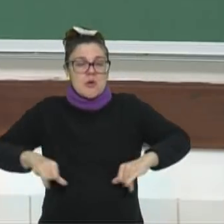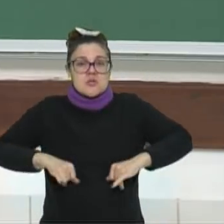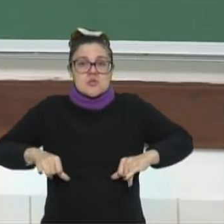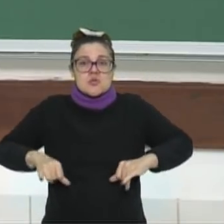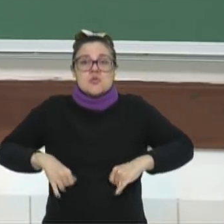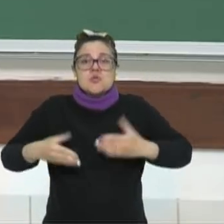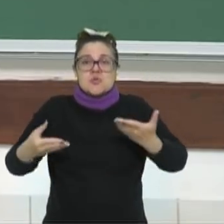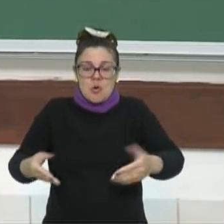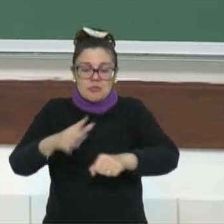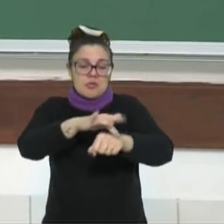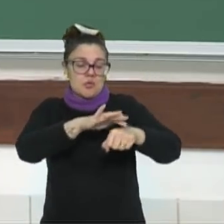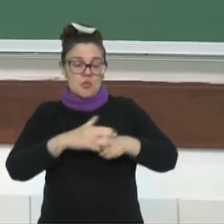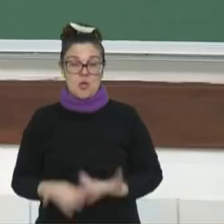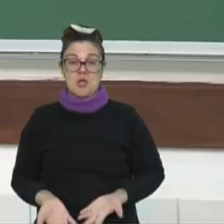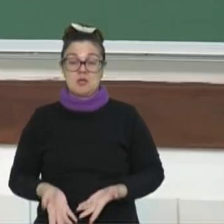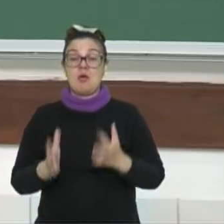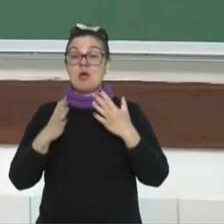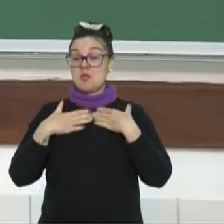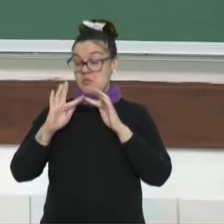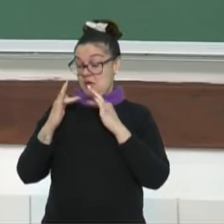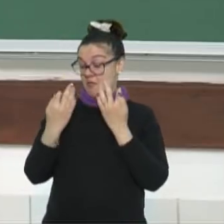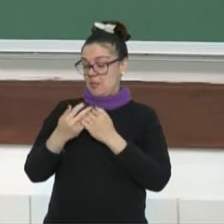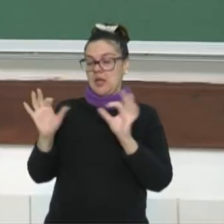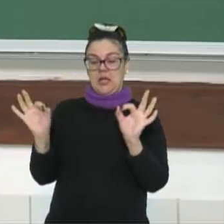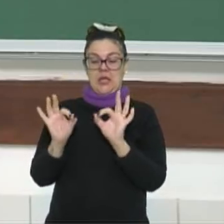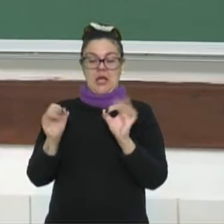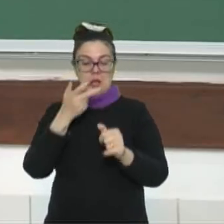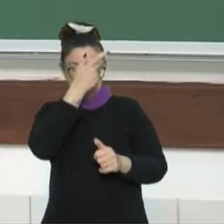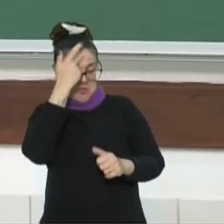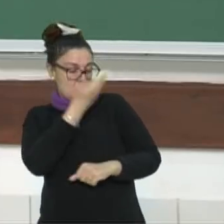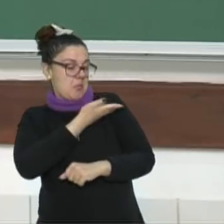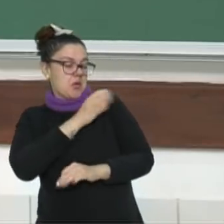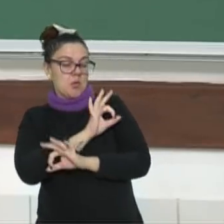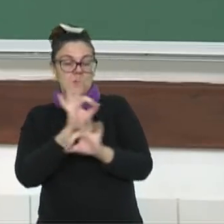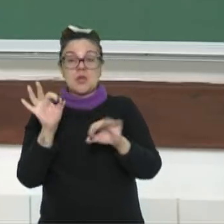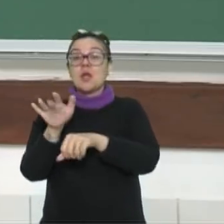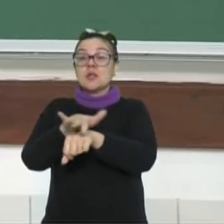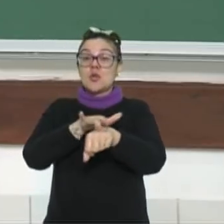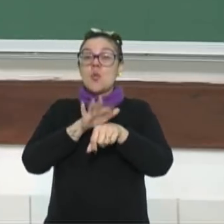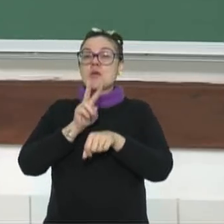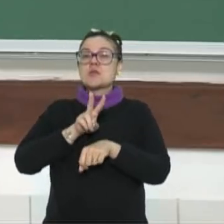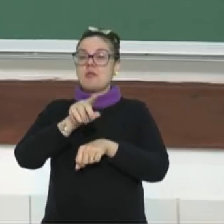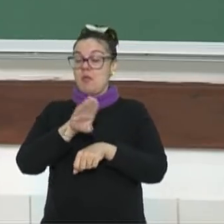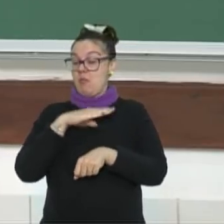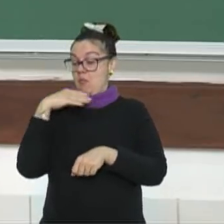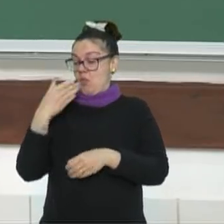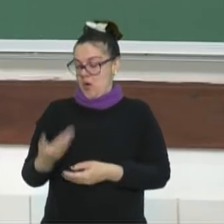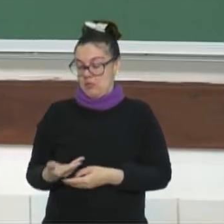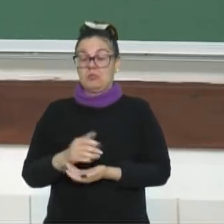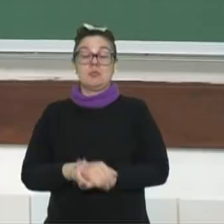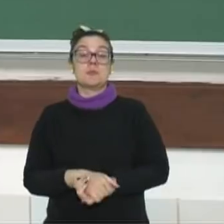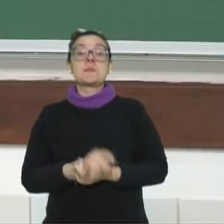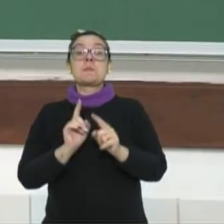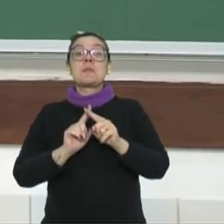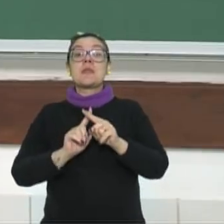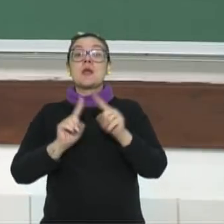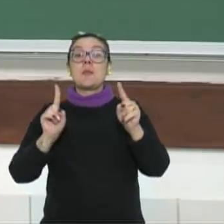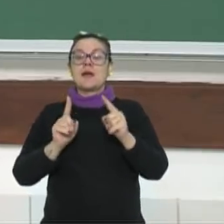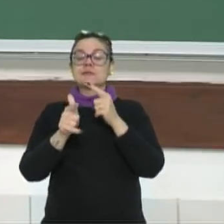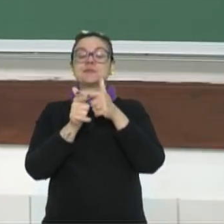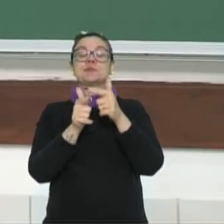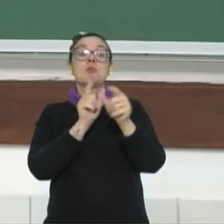minha família não tenha nada disso, ninguém perto de mim sofra algo assim. E talvez nem venha a sofrer. Mas a grande questão